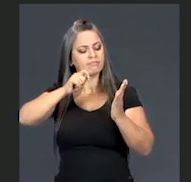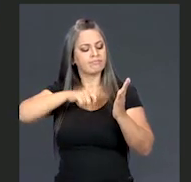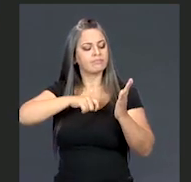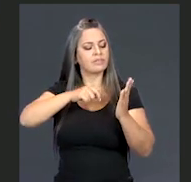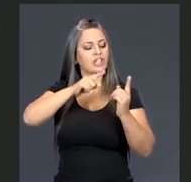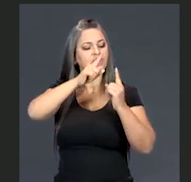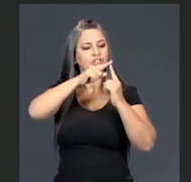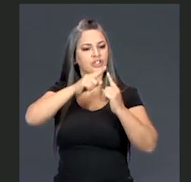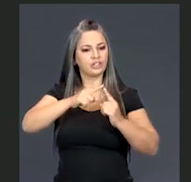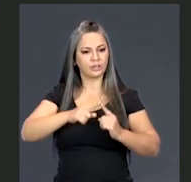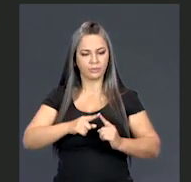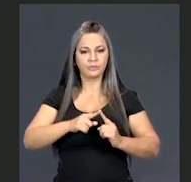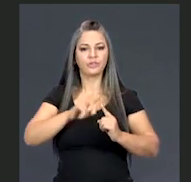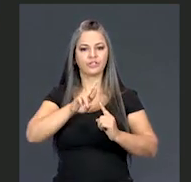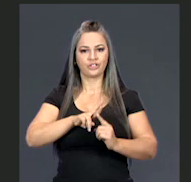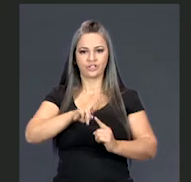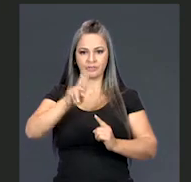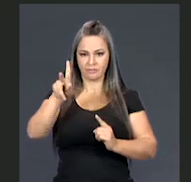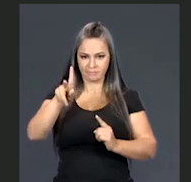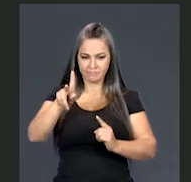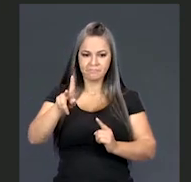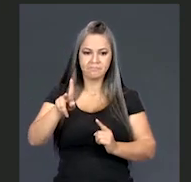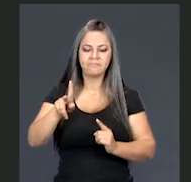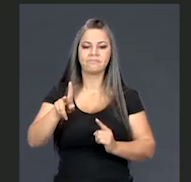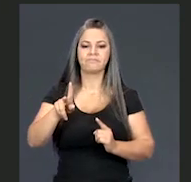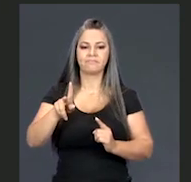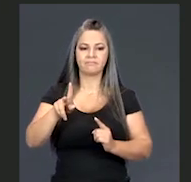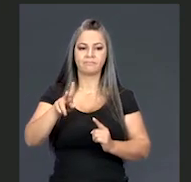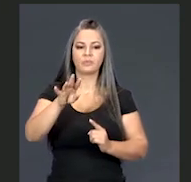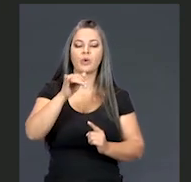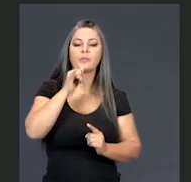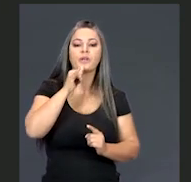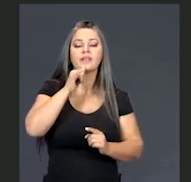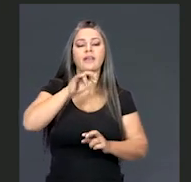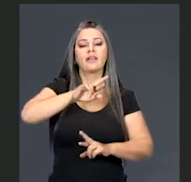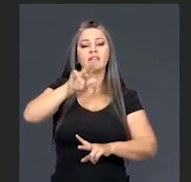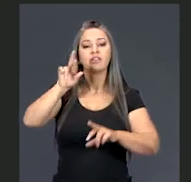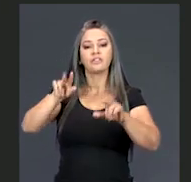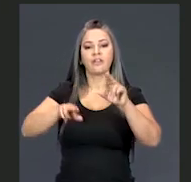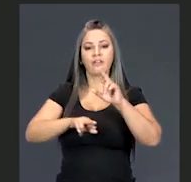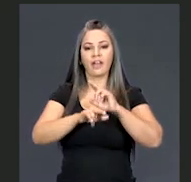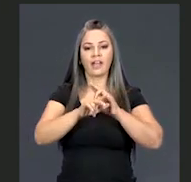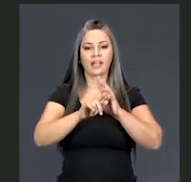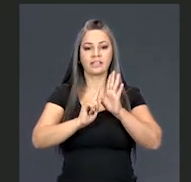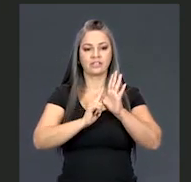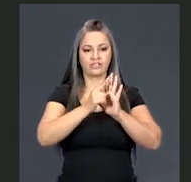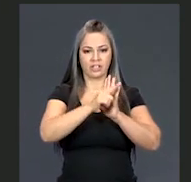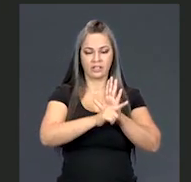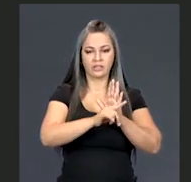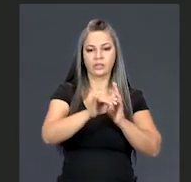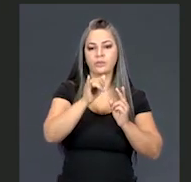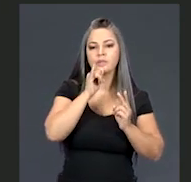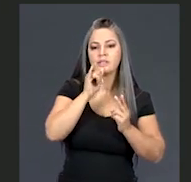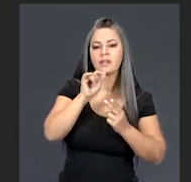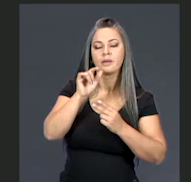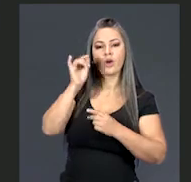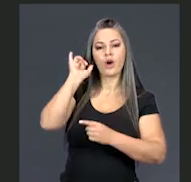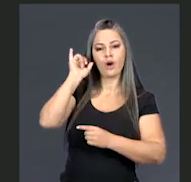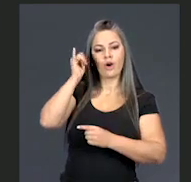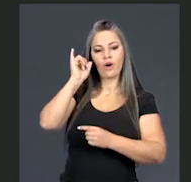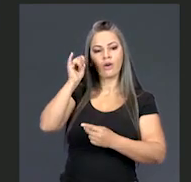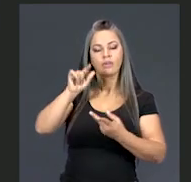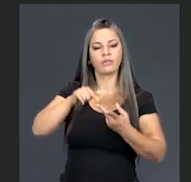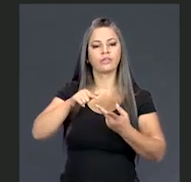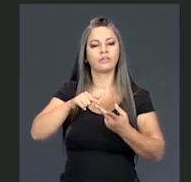diferentes, levando em conta algumas características de gêneros e suportes, lendas, contos,